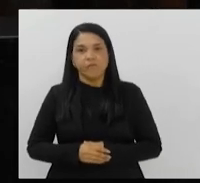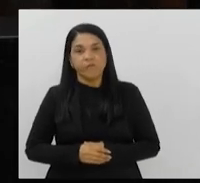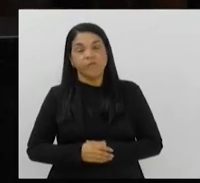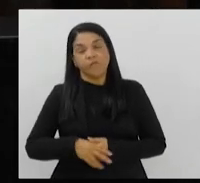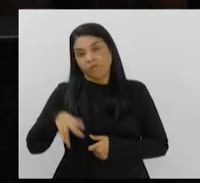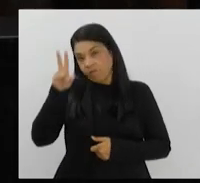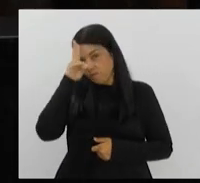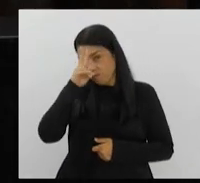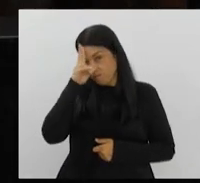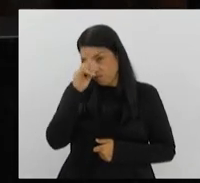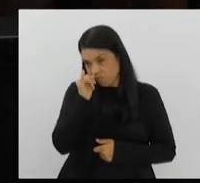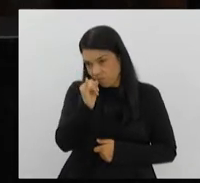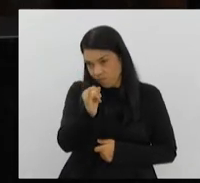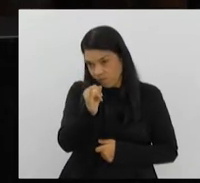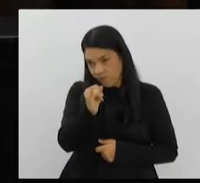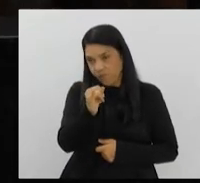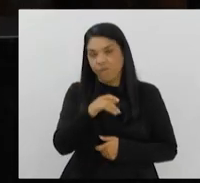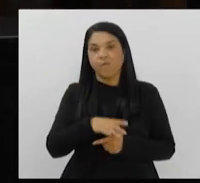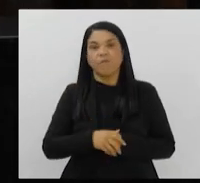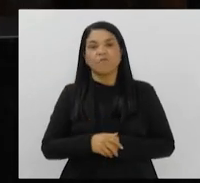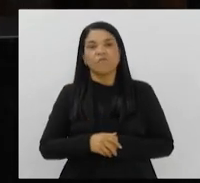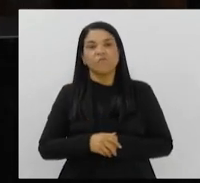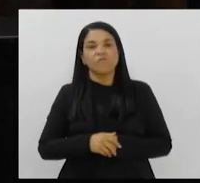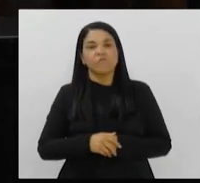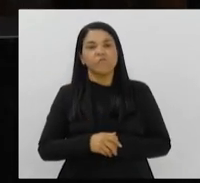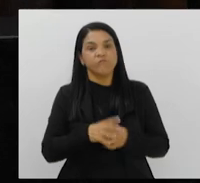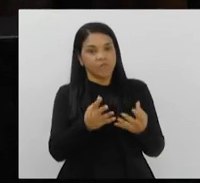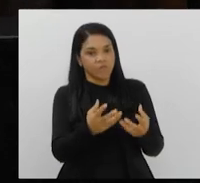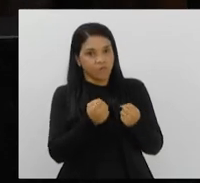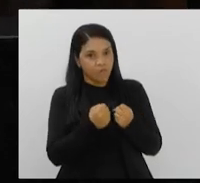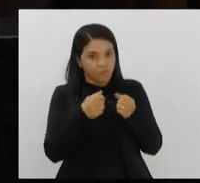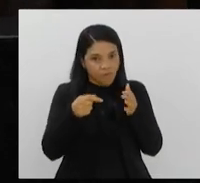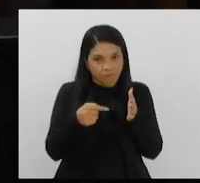lembrar aqui que recebemos uma outra denúncia,